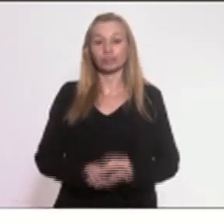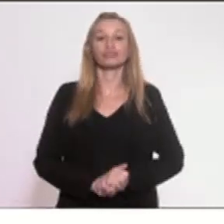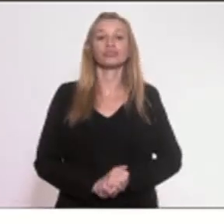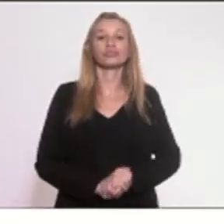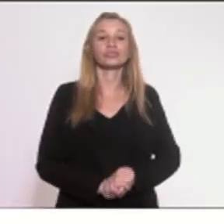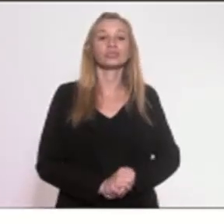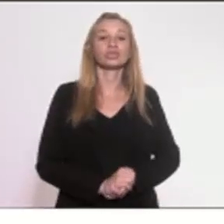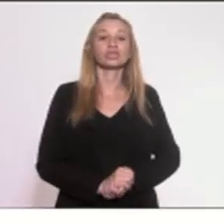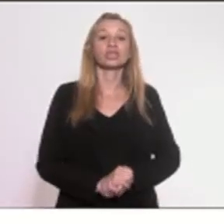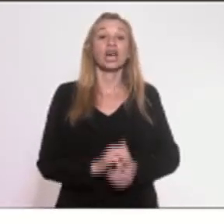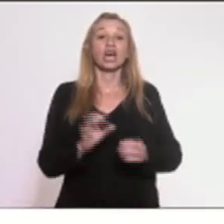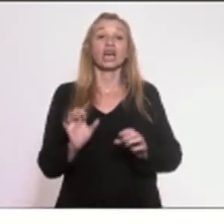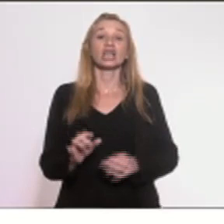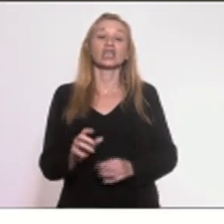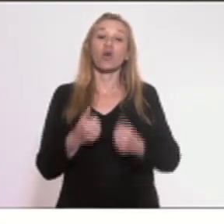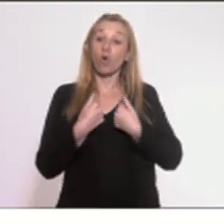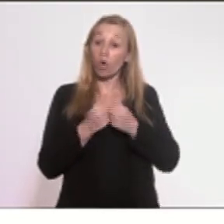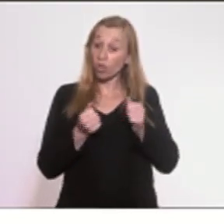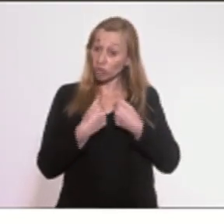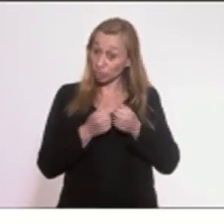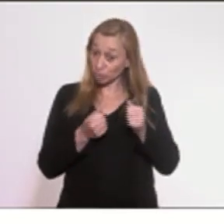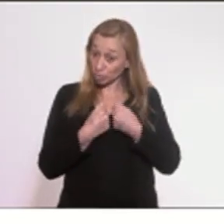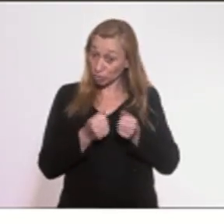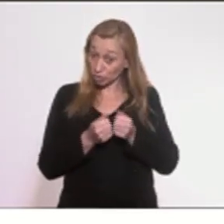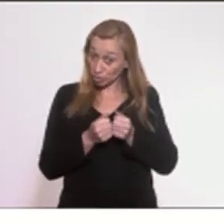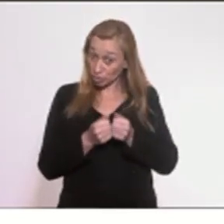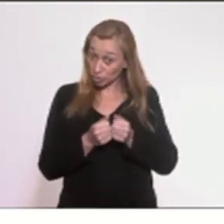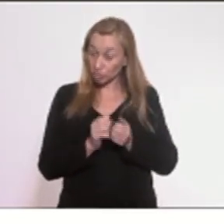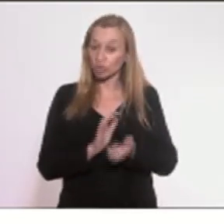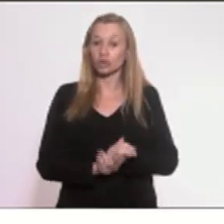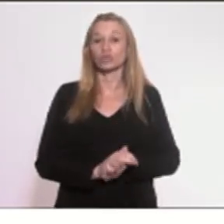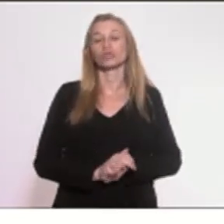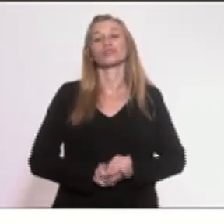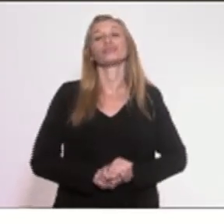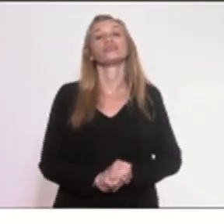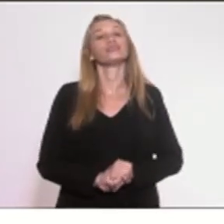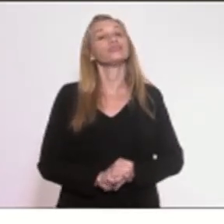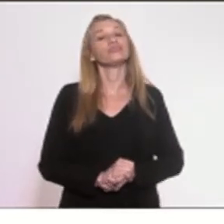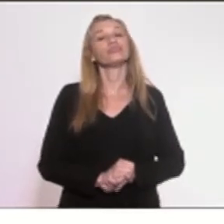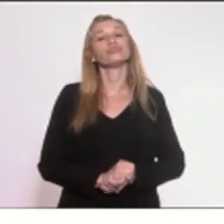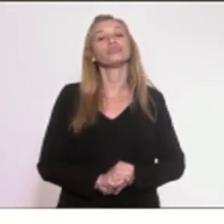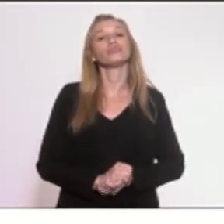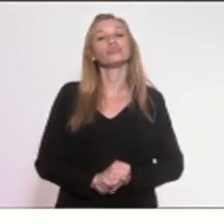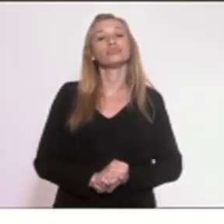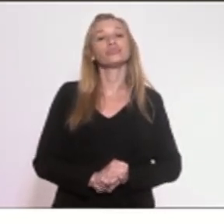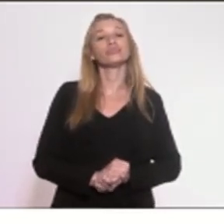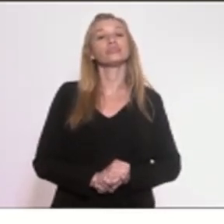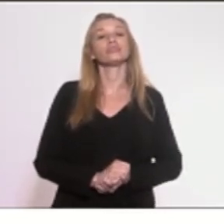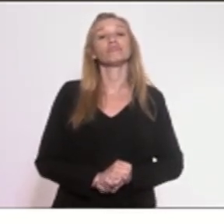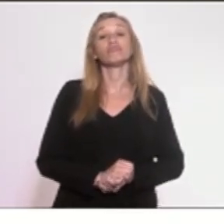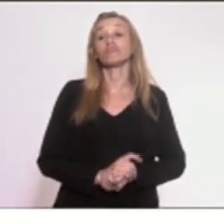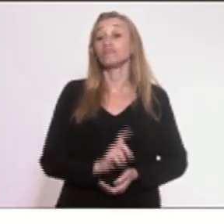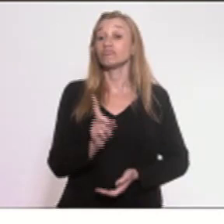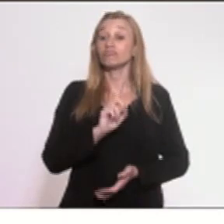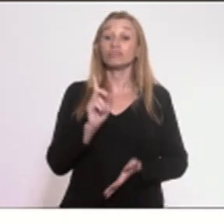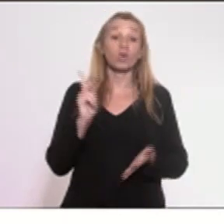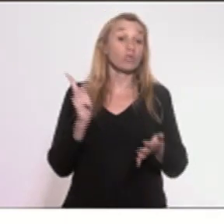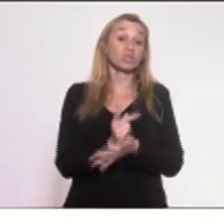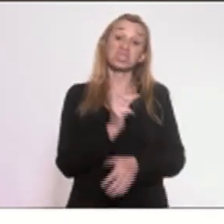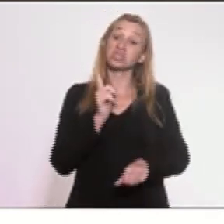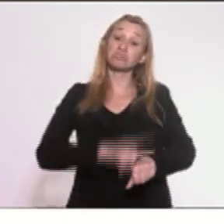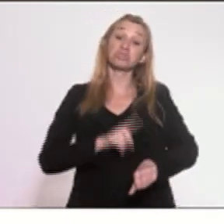das linhas de ônibus, que chama-se a licitação das concessões da linha de ônibus, não ocorreram no